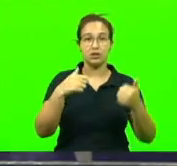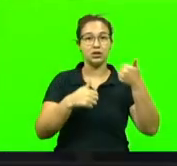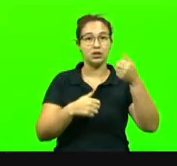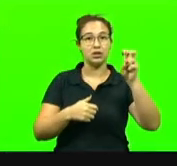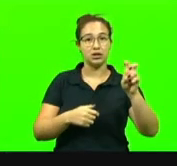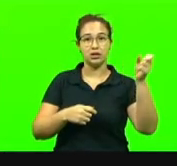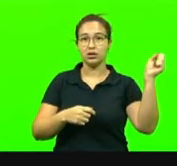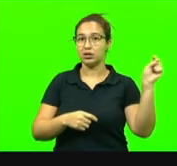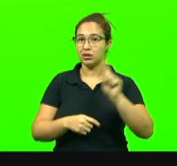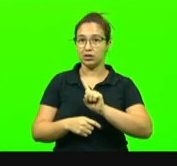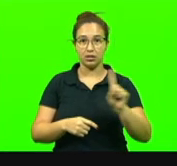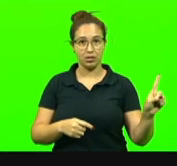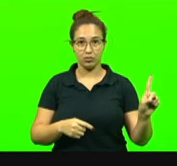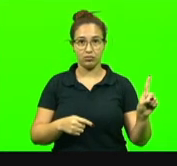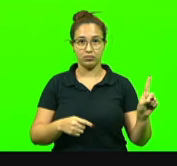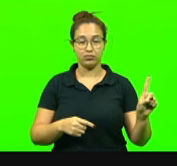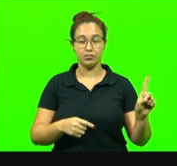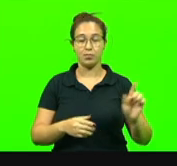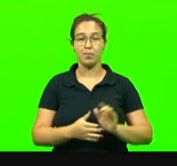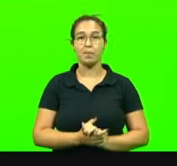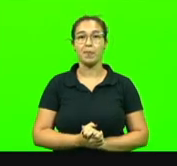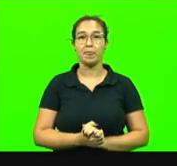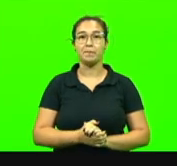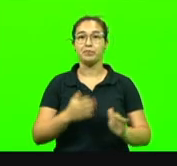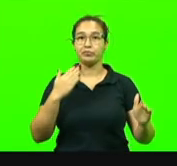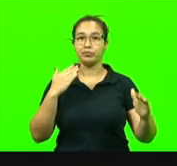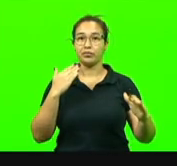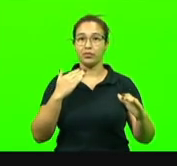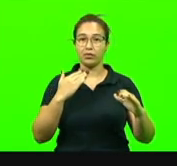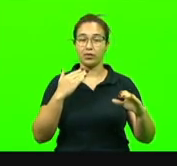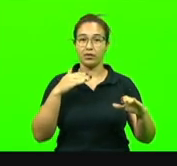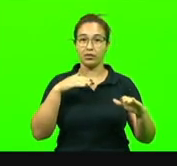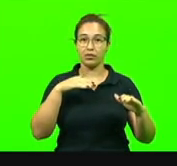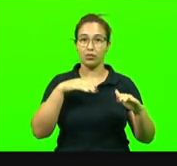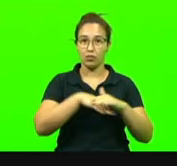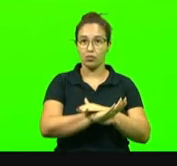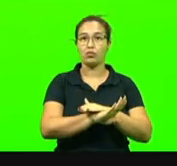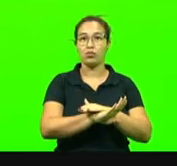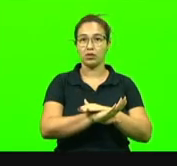não. Está arquivado...